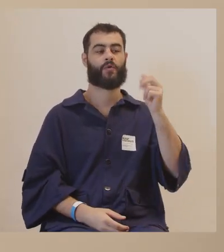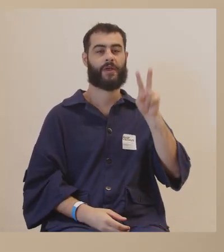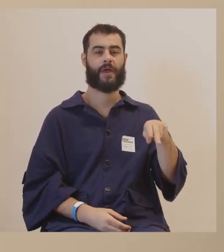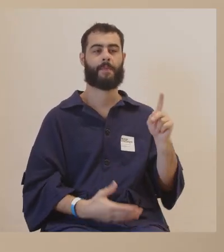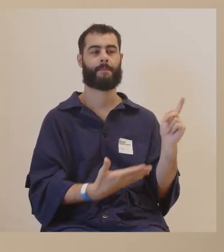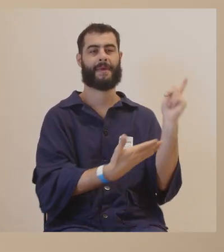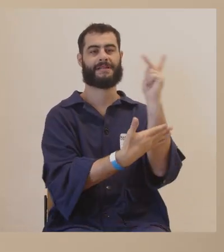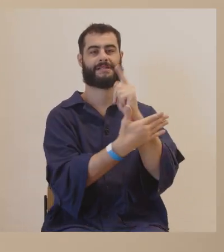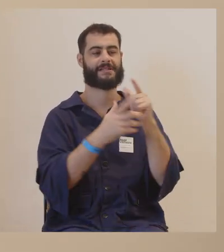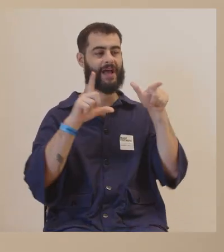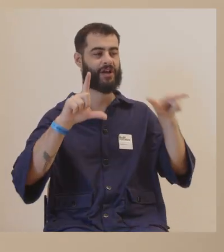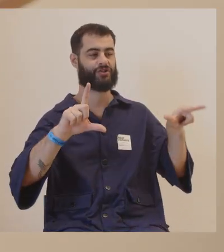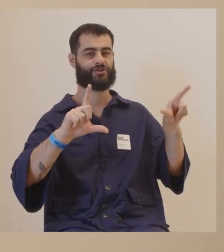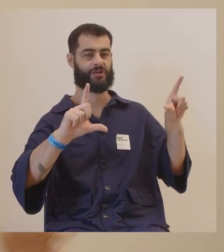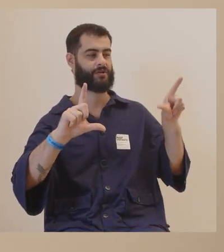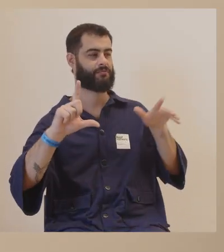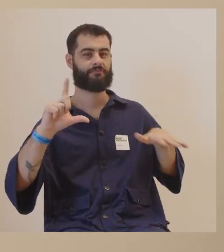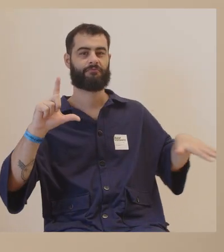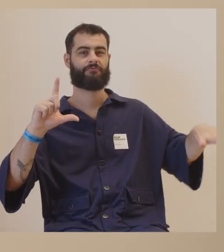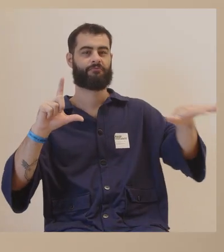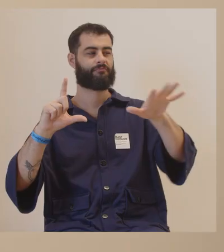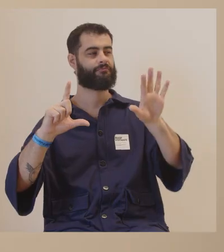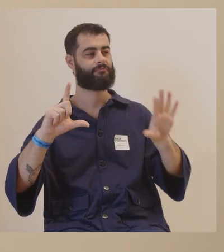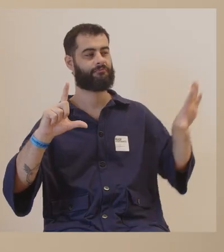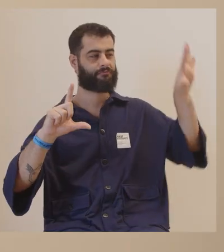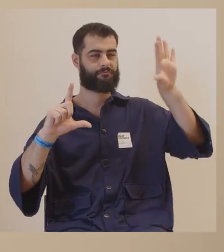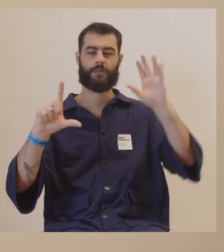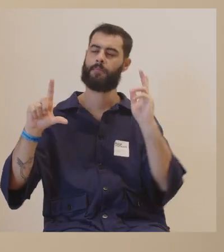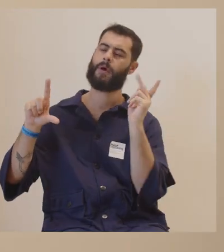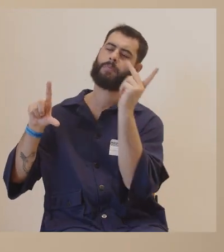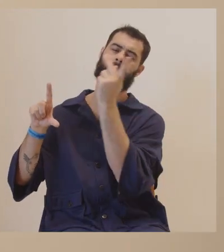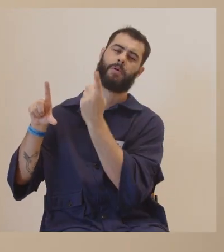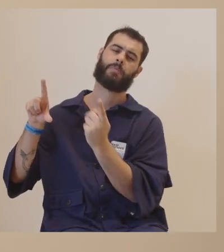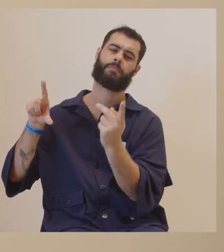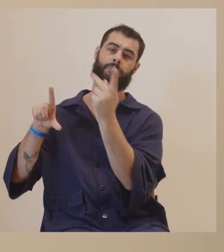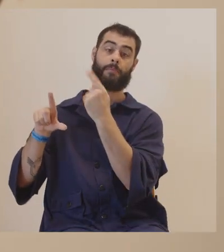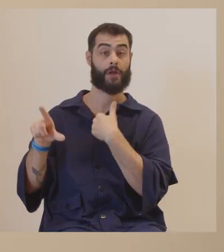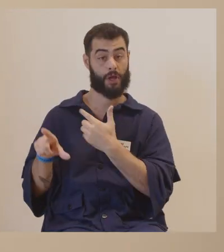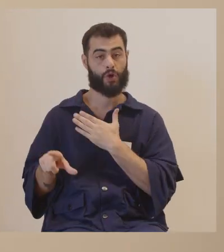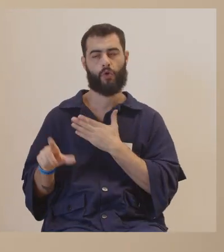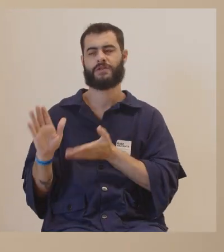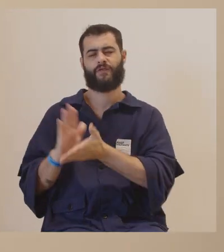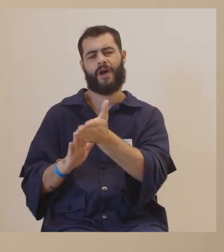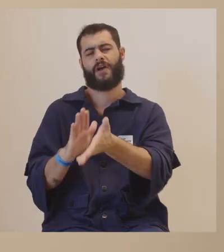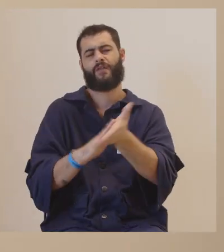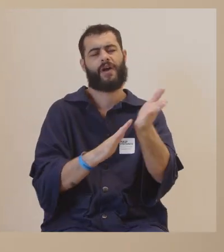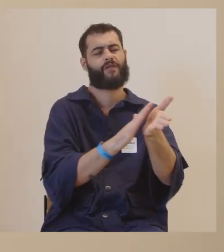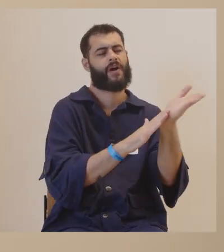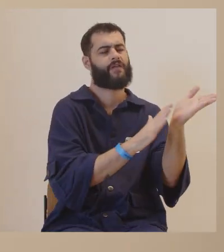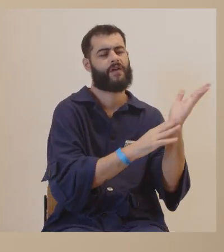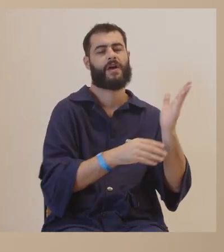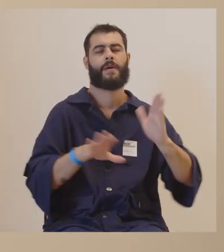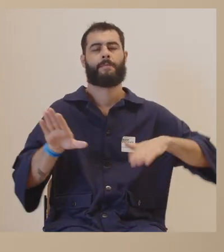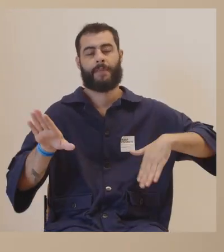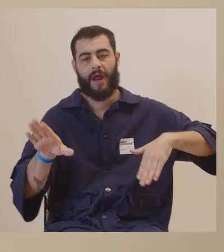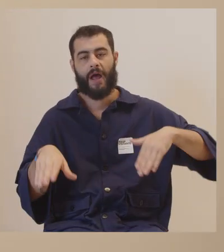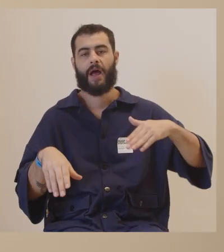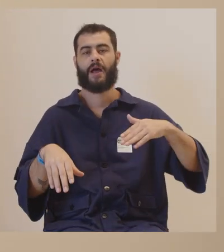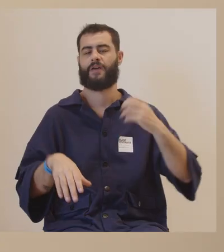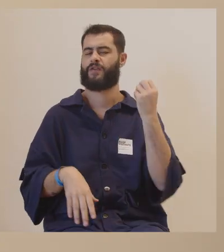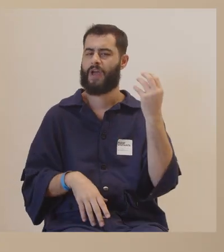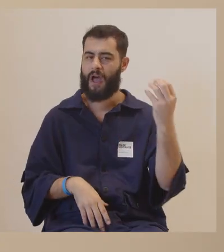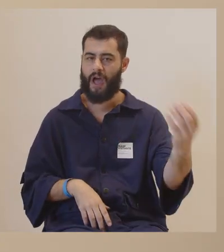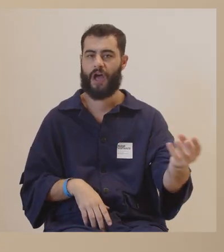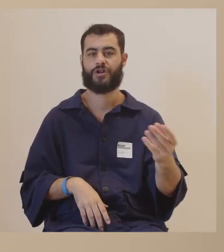pintando o tempo todo a costa, né, da Normandia, viaja por vários vilarejos praianos para pintar essa costa da